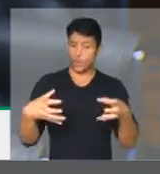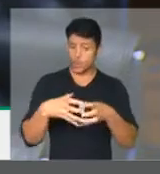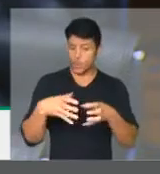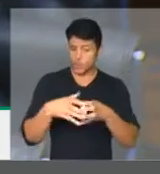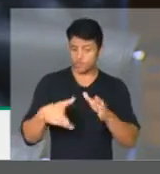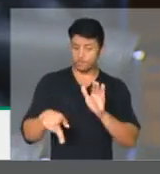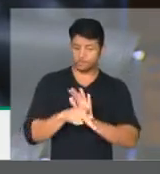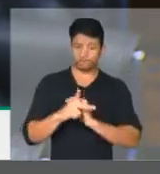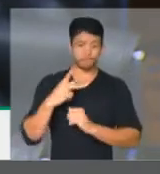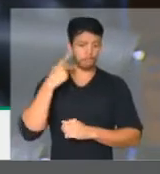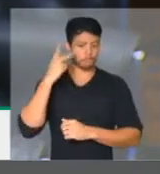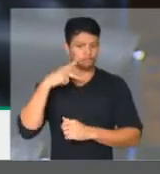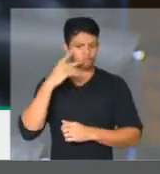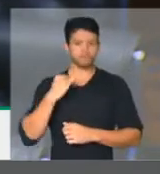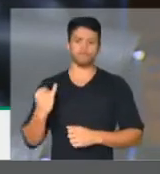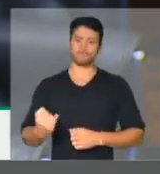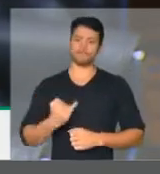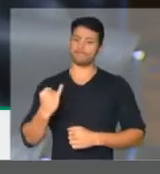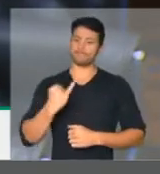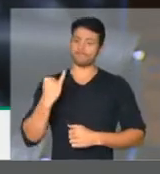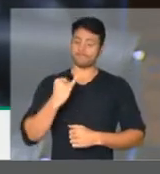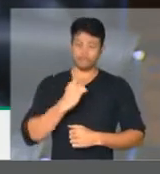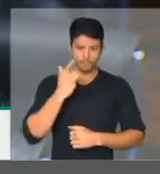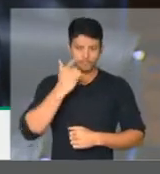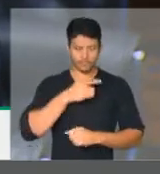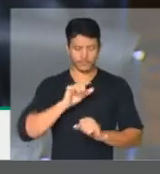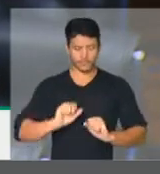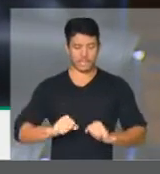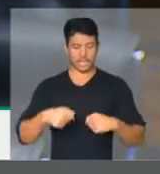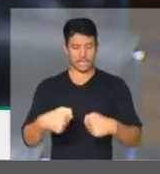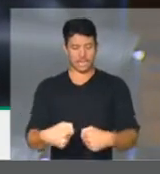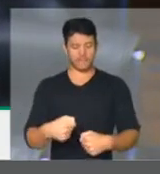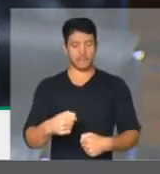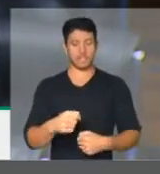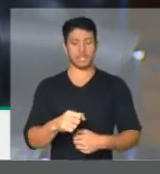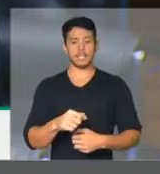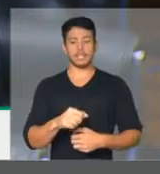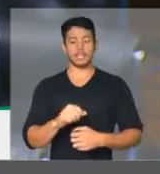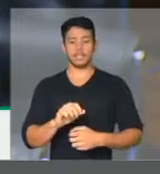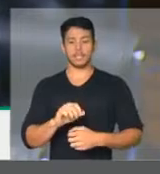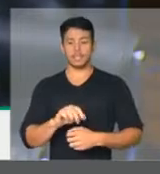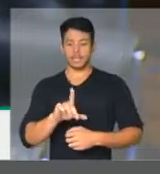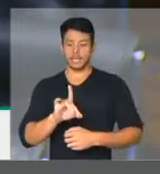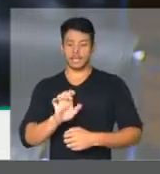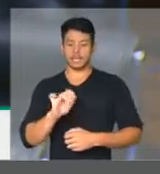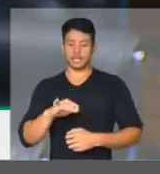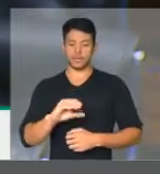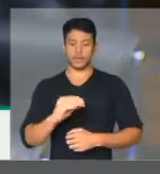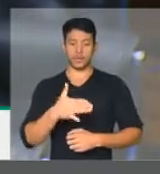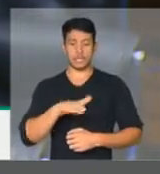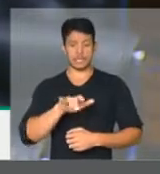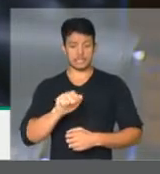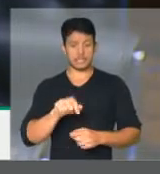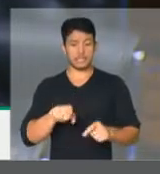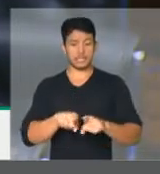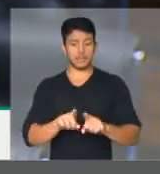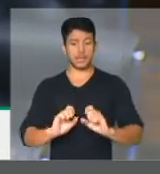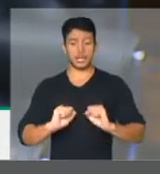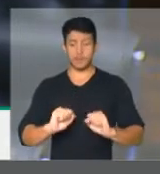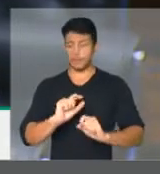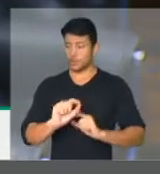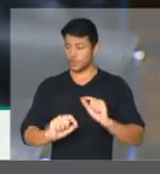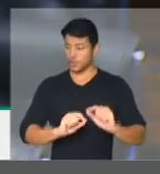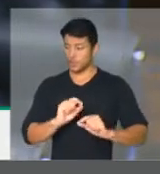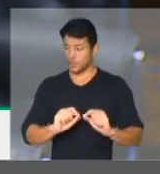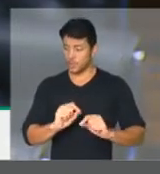expressão que possa defender a democracia, que possa, acima de tudo, defender o Brasil